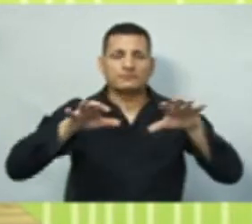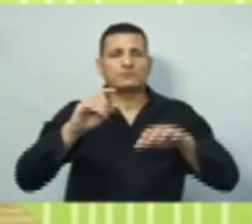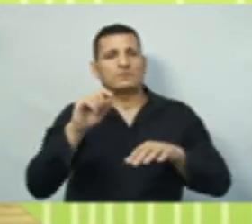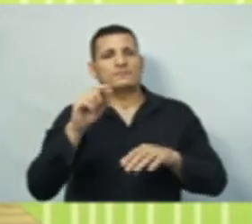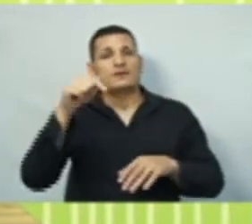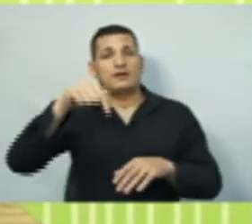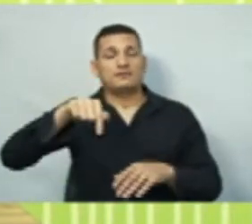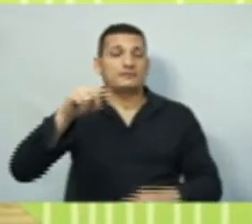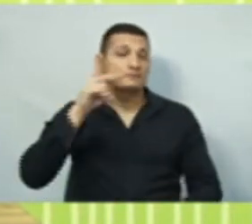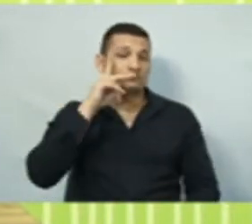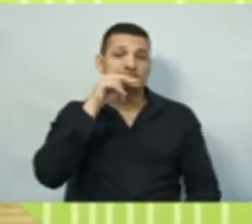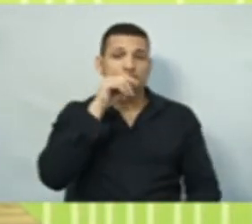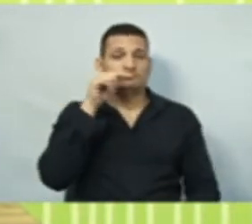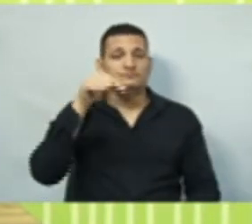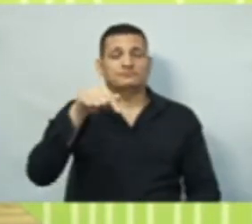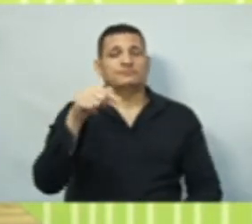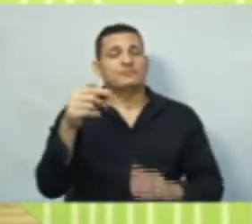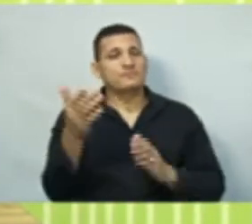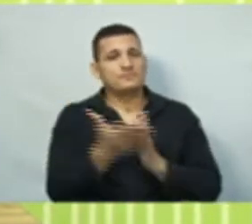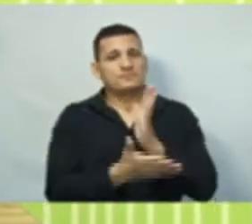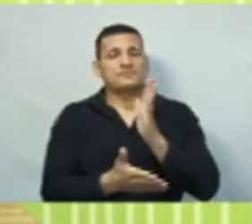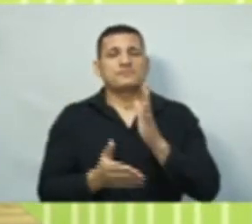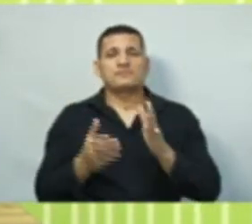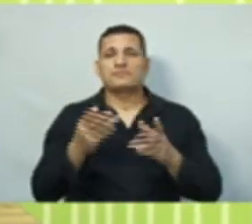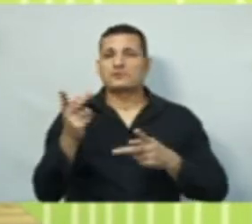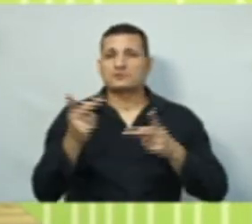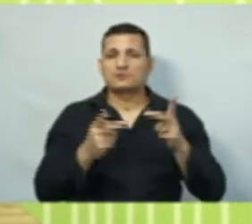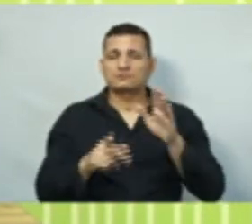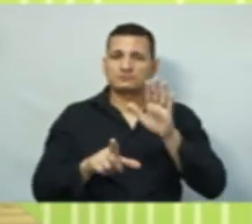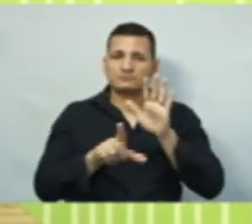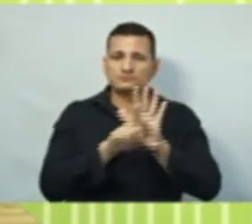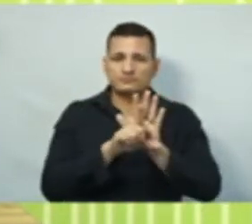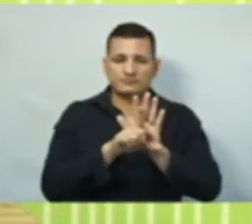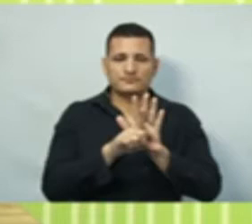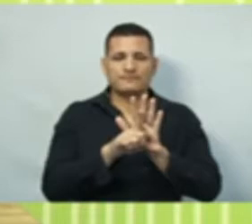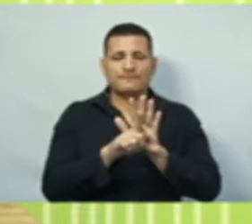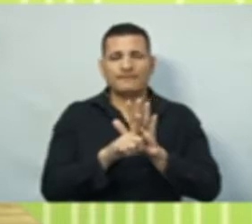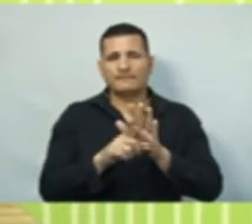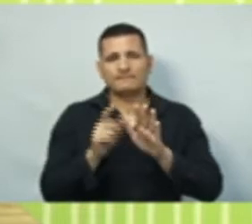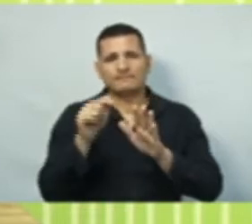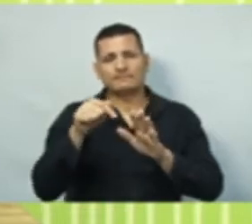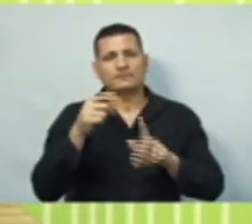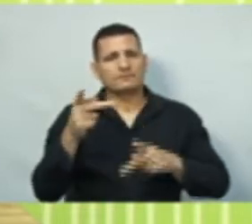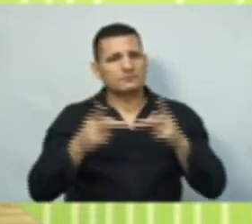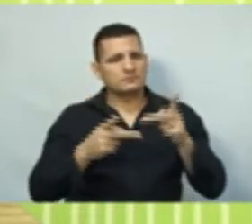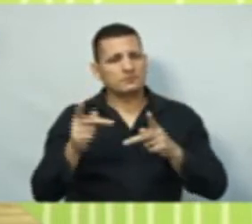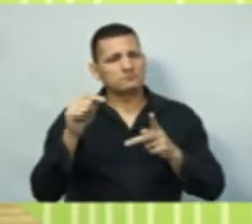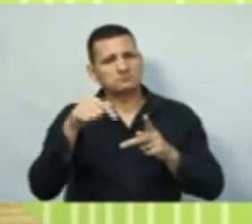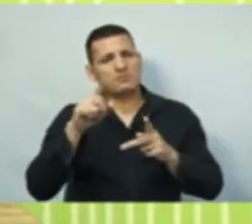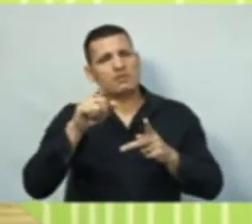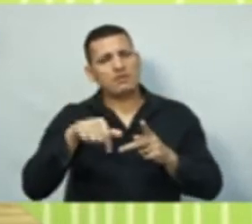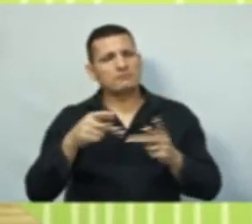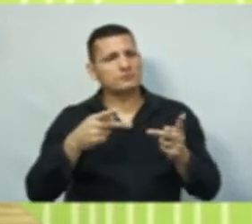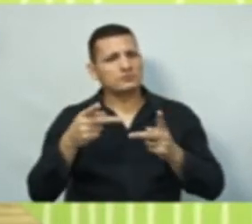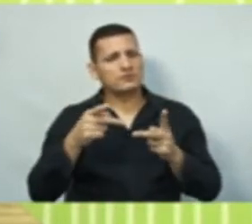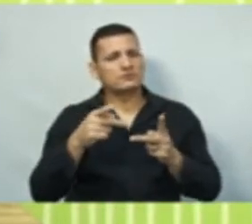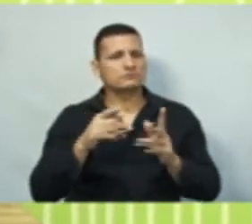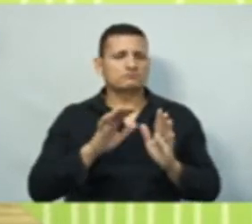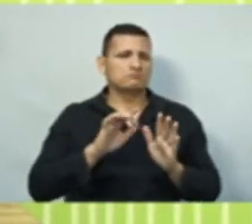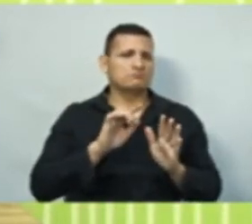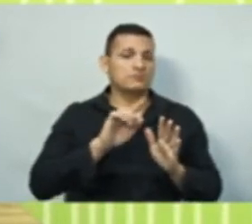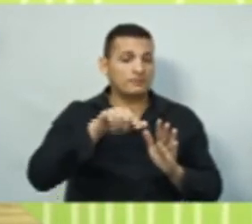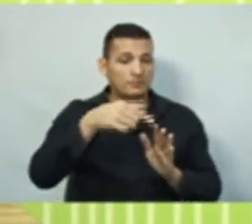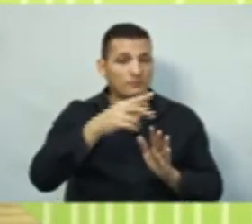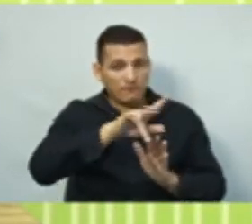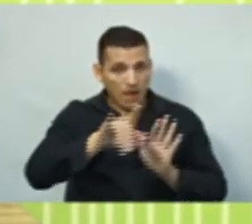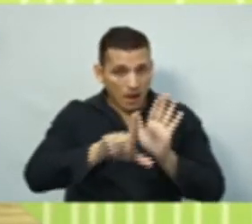capital foi aprovado um projeto de lei. Um projeto de lei, gente, é um projeto que vai virar lei.